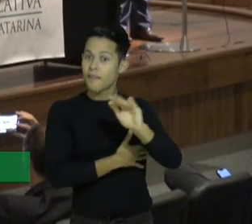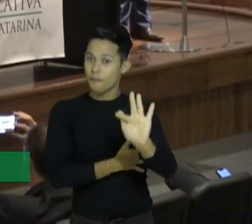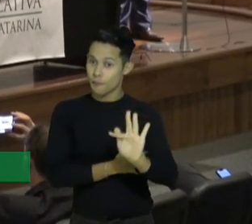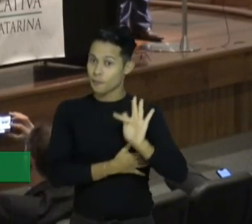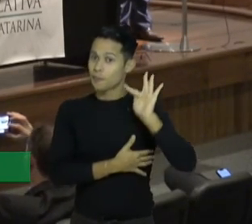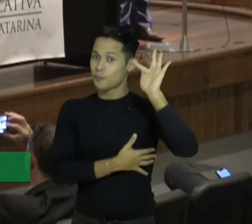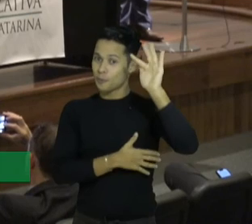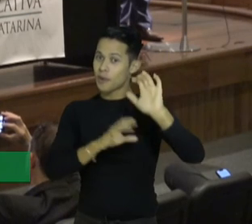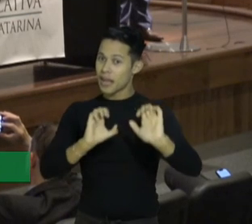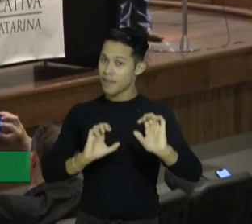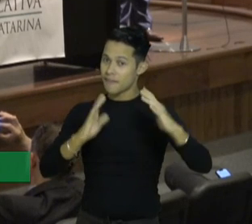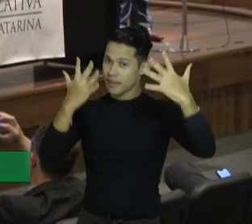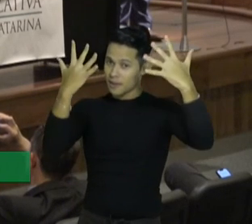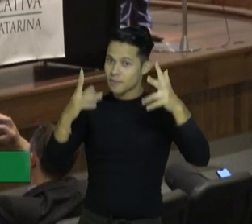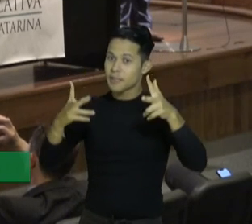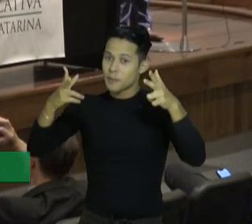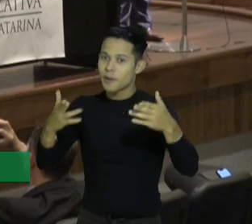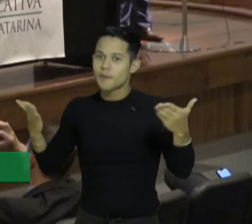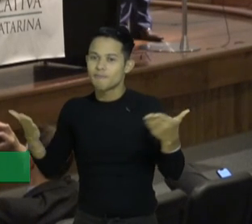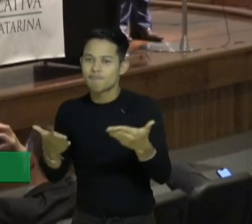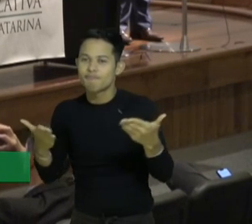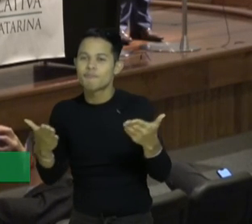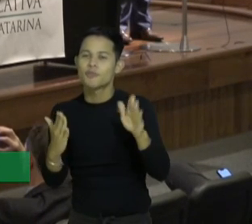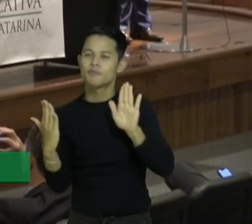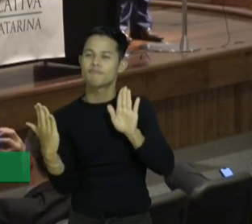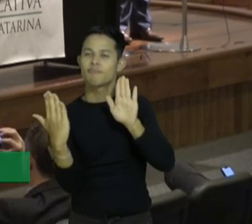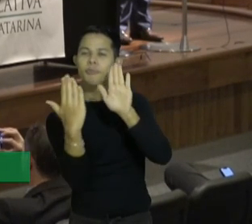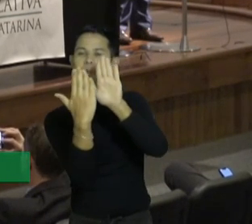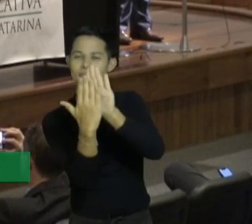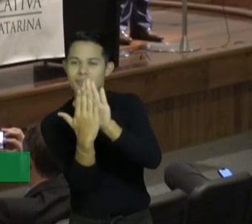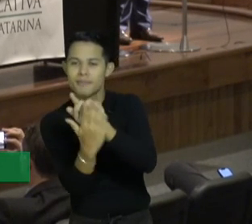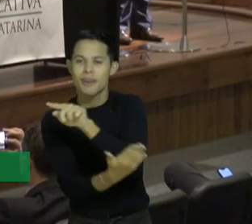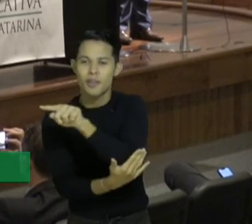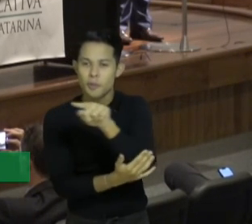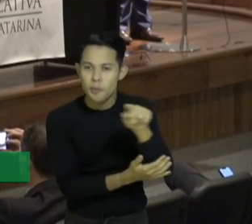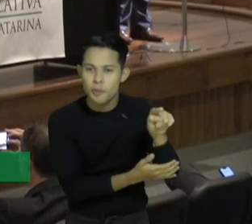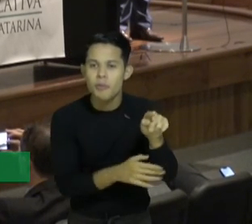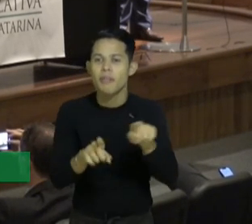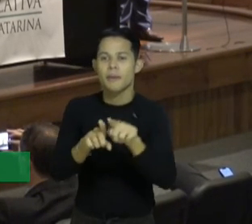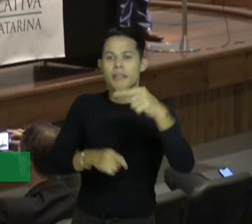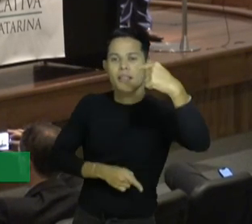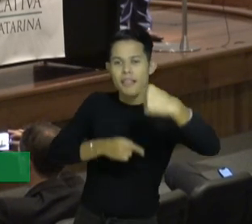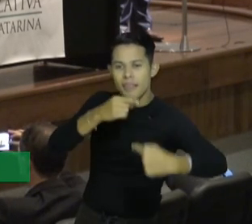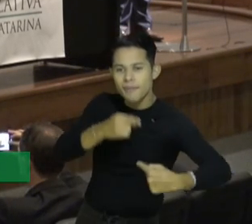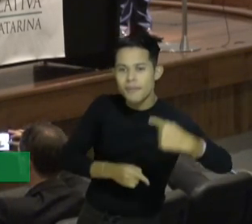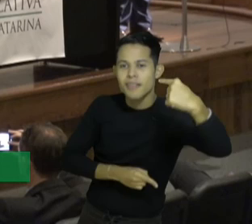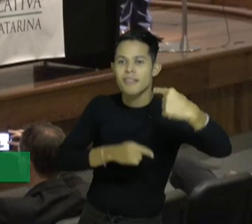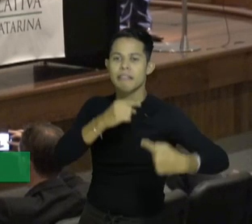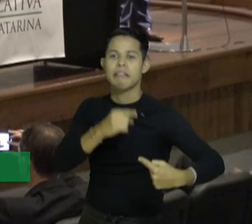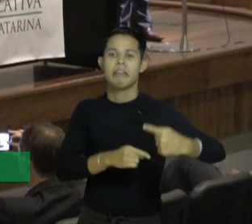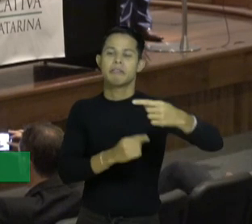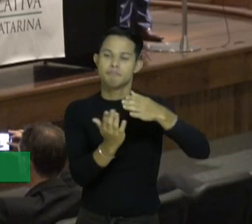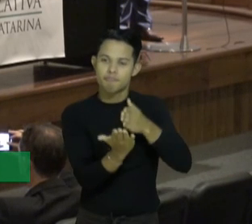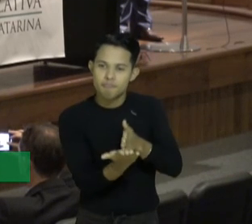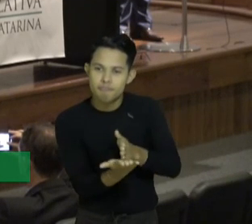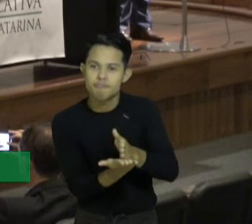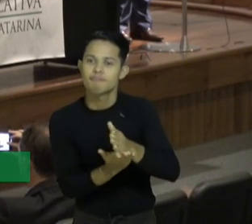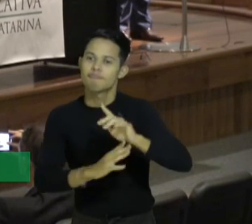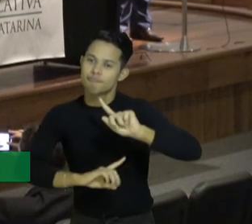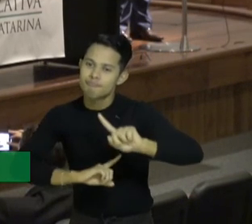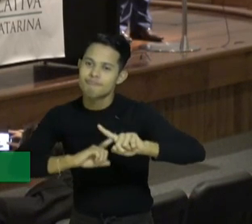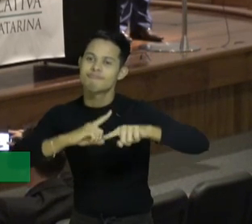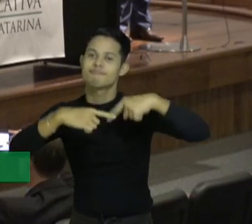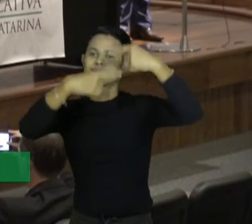como esse aqui para que nós possamos nos aproximar para que nós possamos debater E possamos caminhar e progredir em